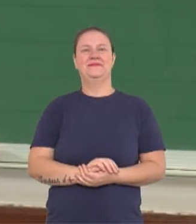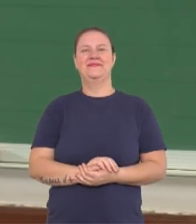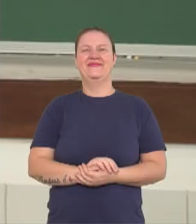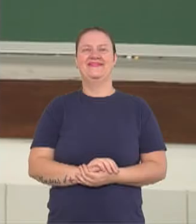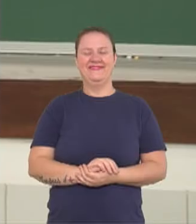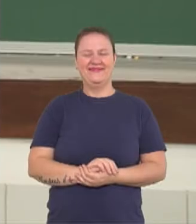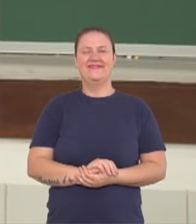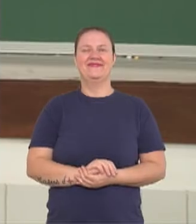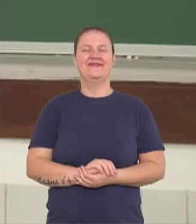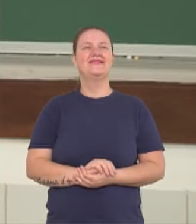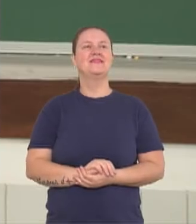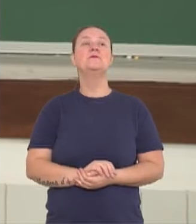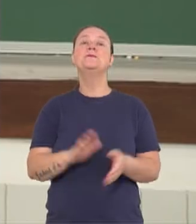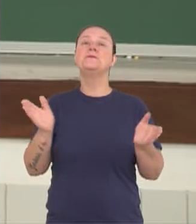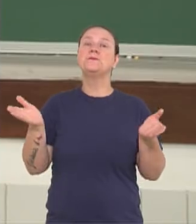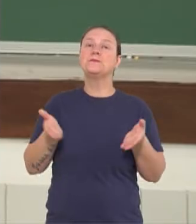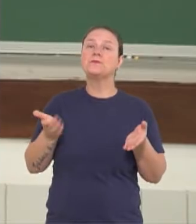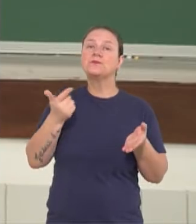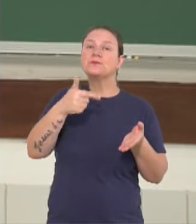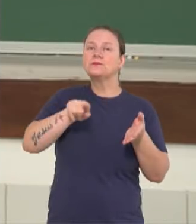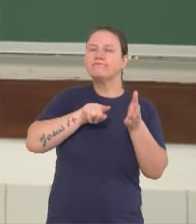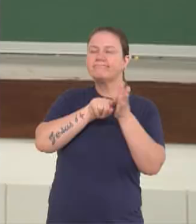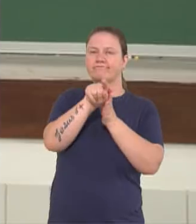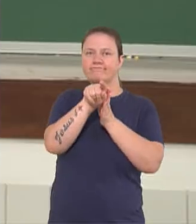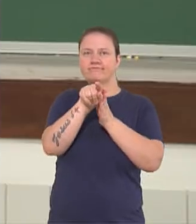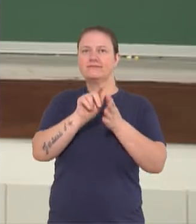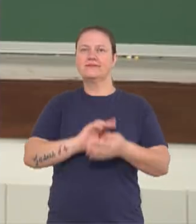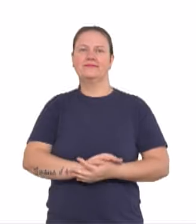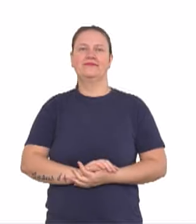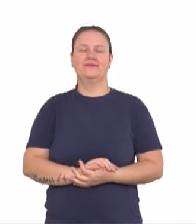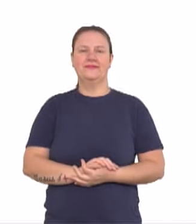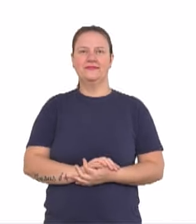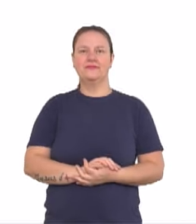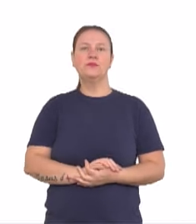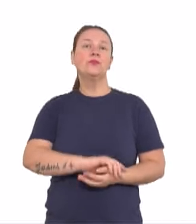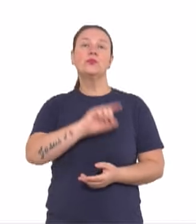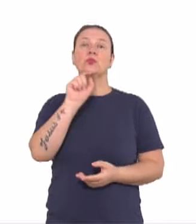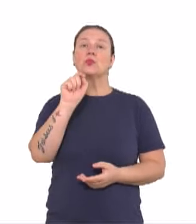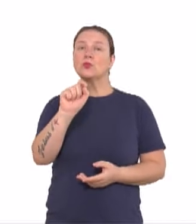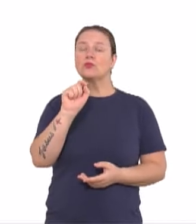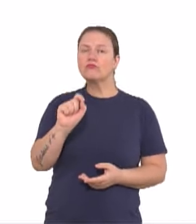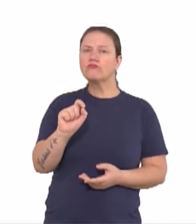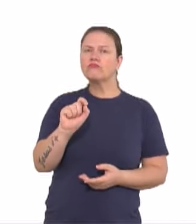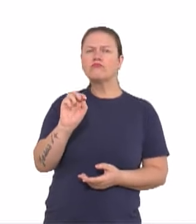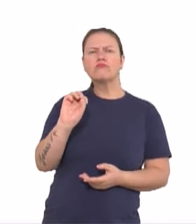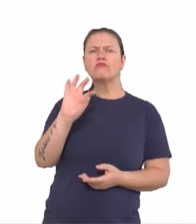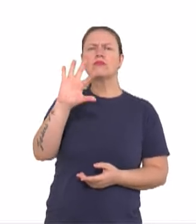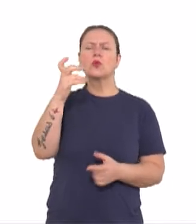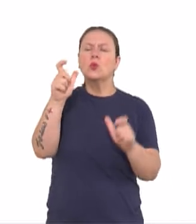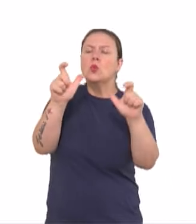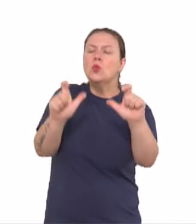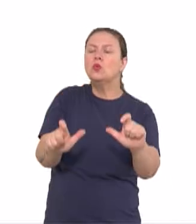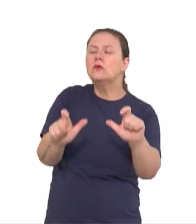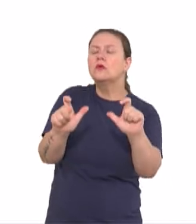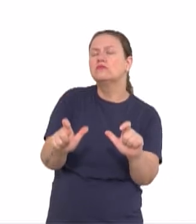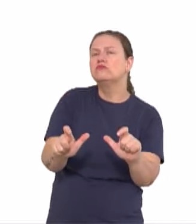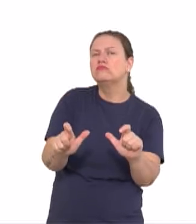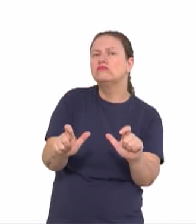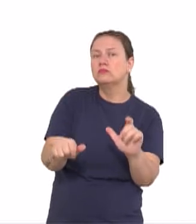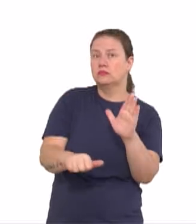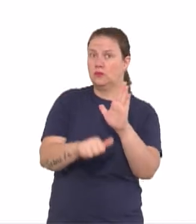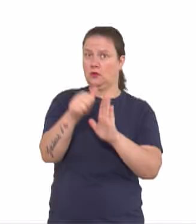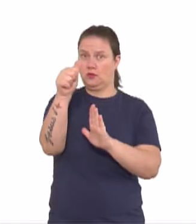Muito bem, vamos para mais uma questão agora. Onde os fatos dessa notícia ocorreram?